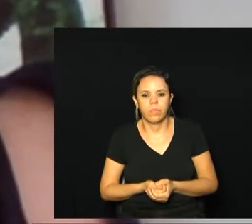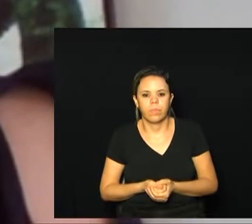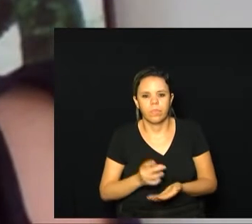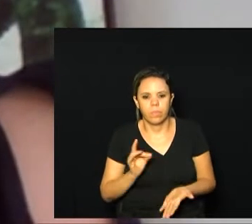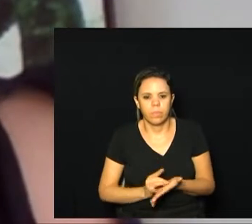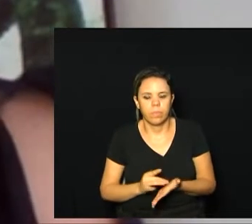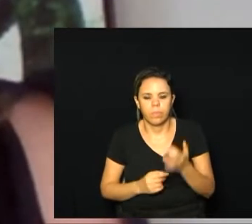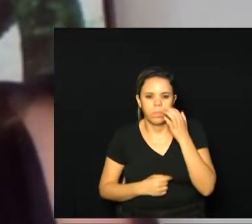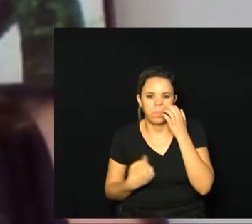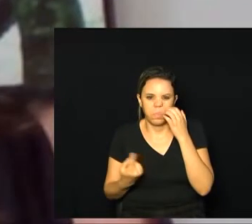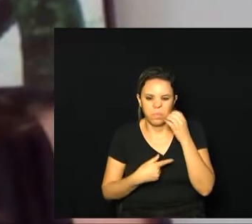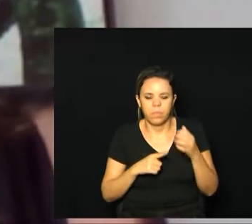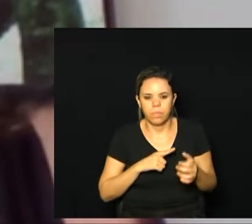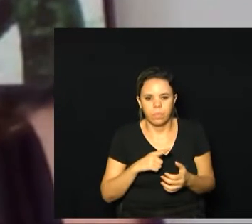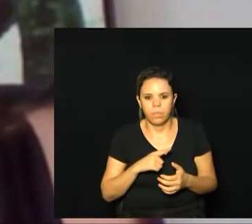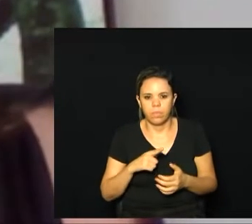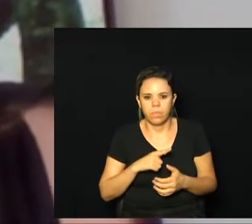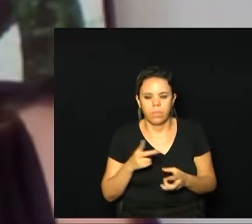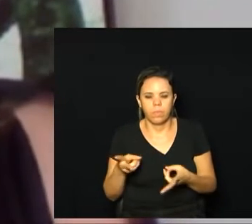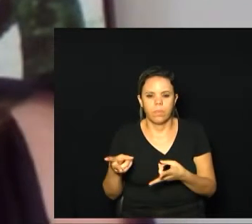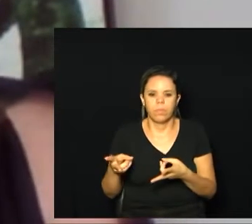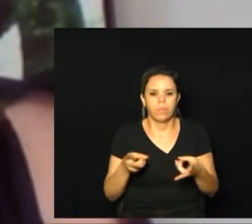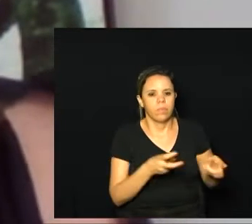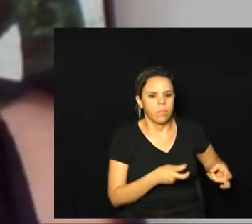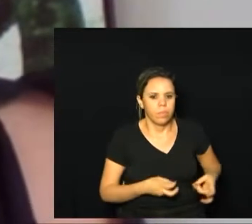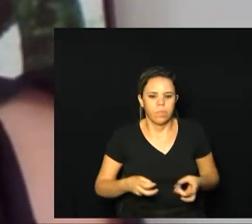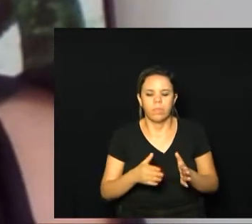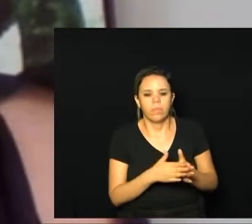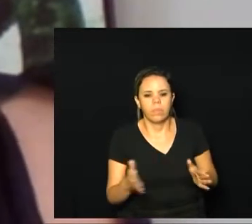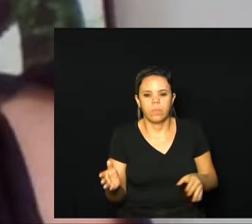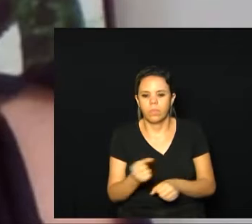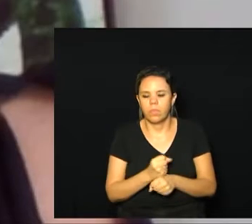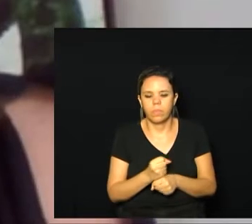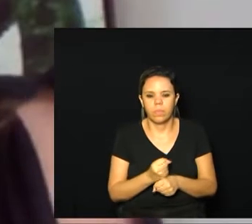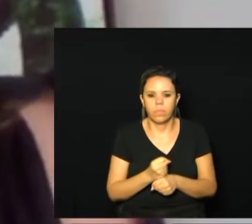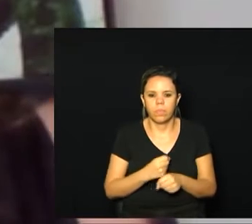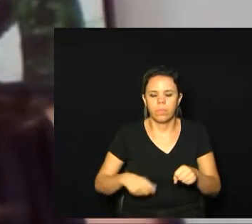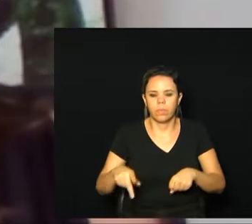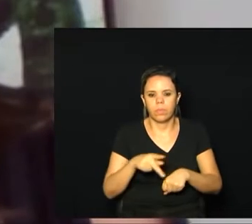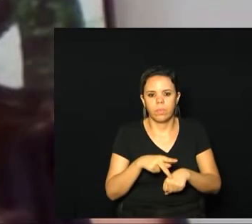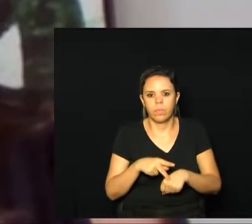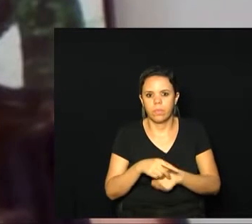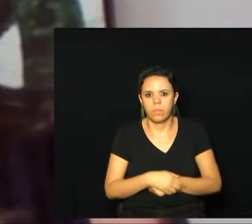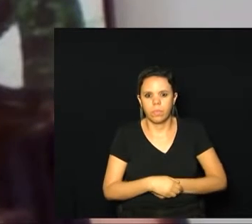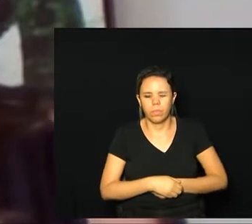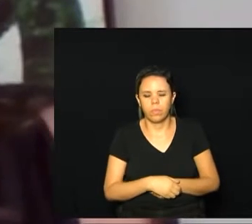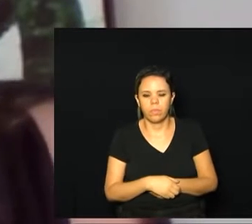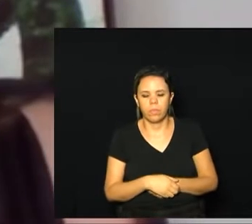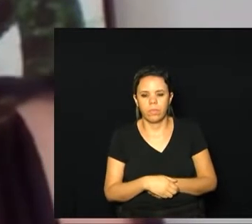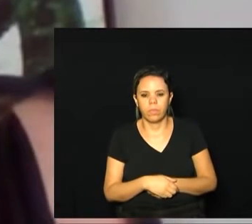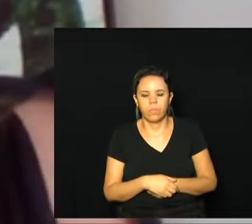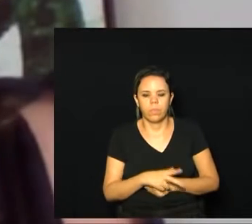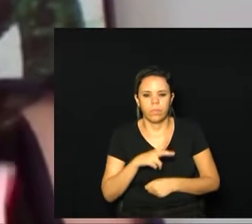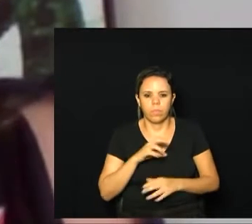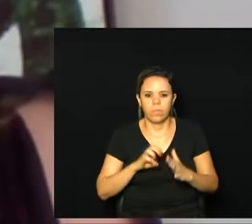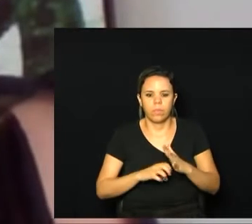consolidada. A gente tem visto, né, ao longo dos anos no país a privatização